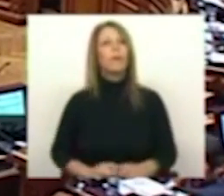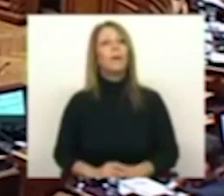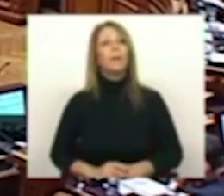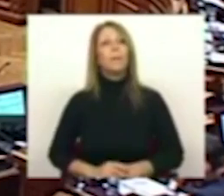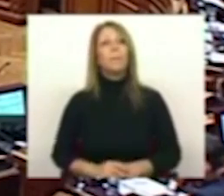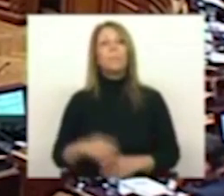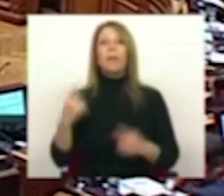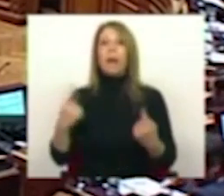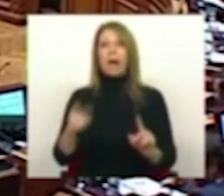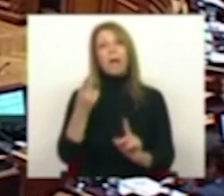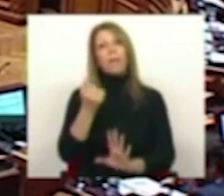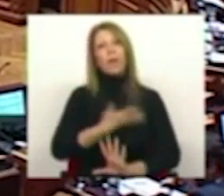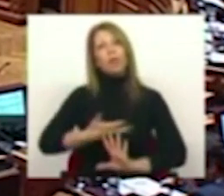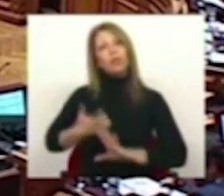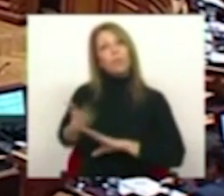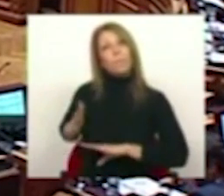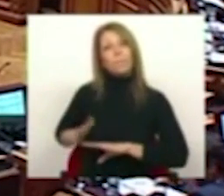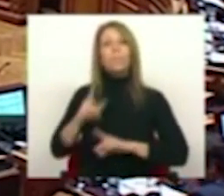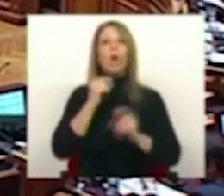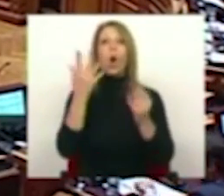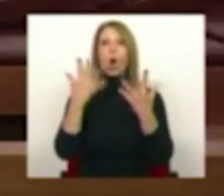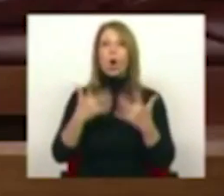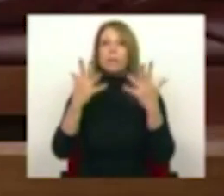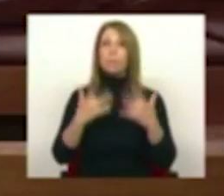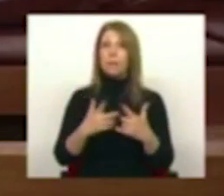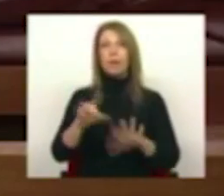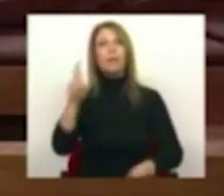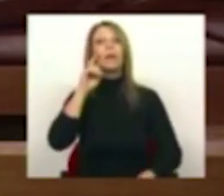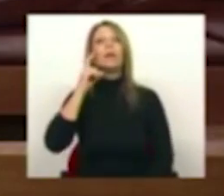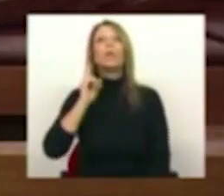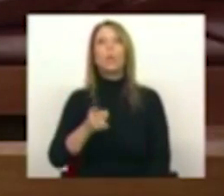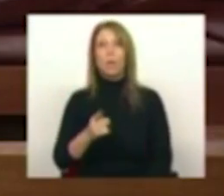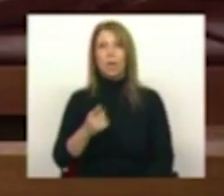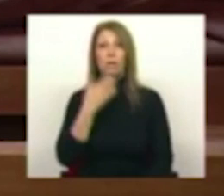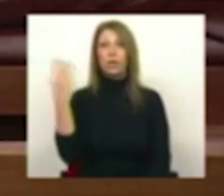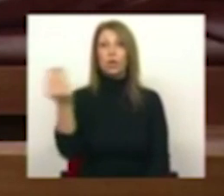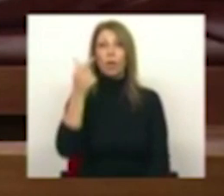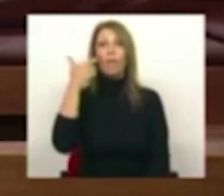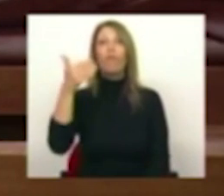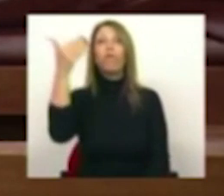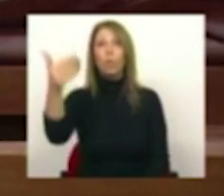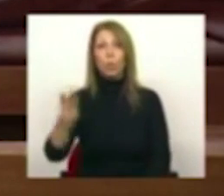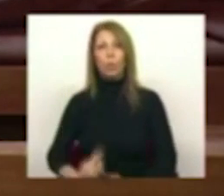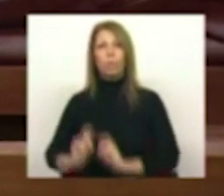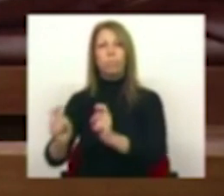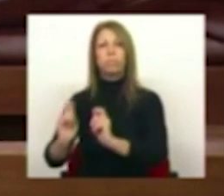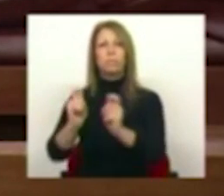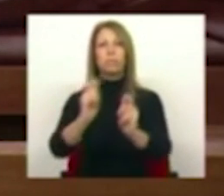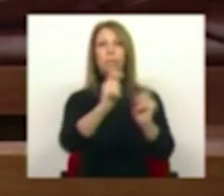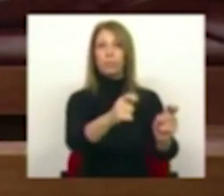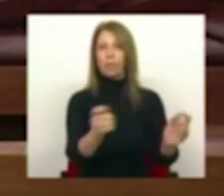Ter excedente orçamental é garantir que os jovens no futuro não herdarão uma dívida do